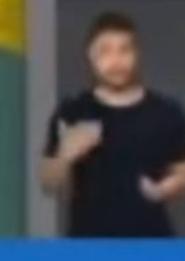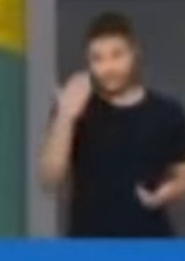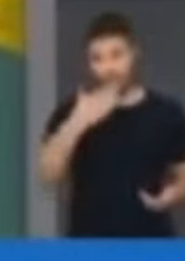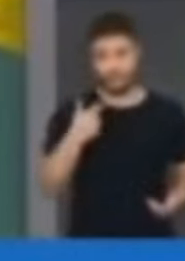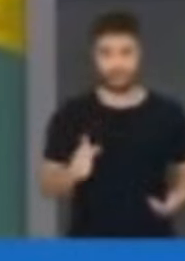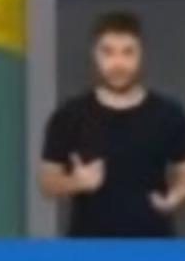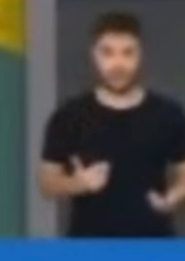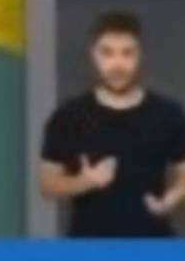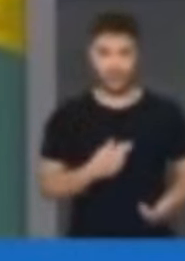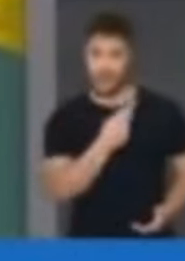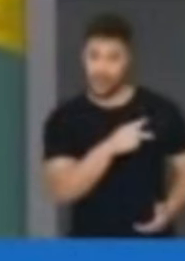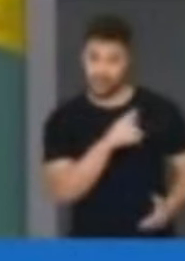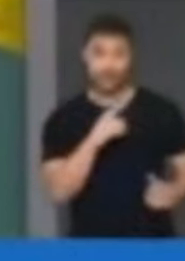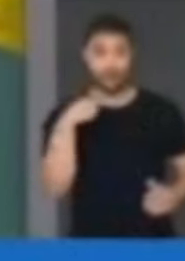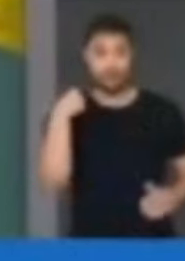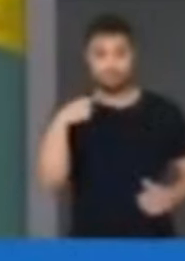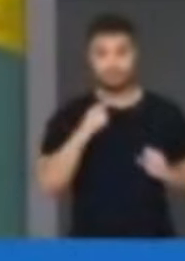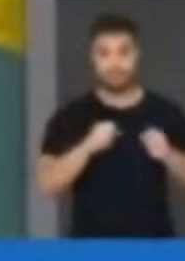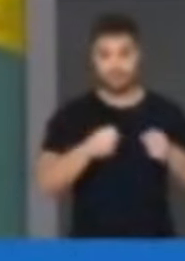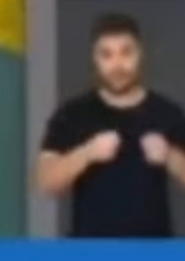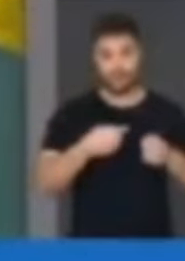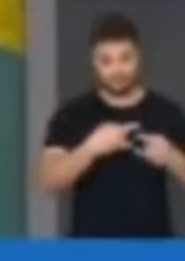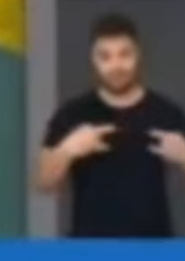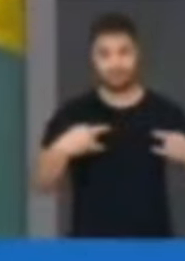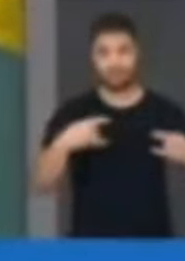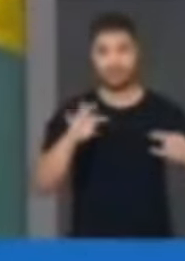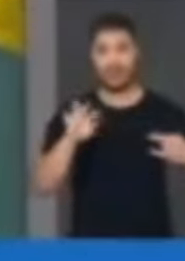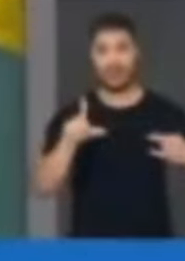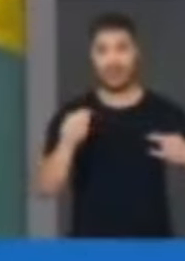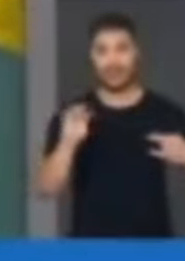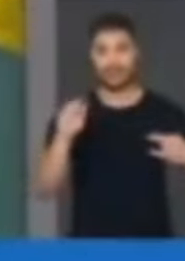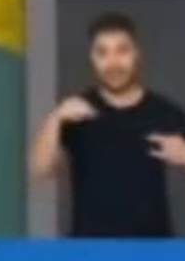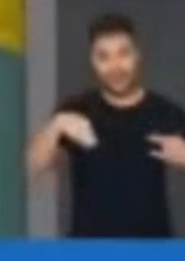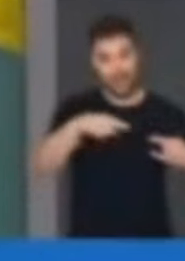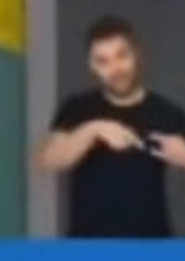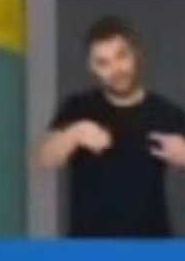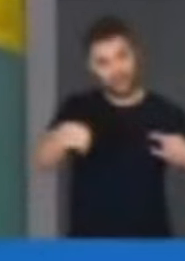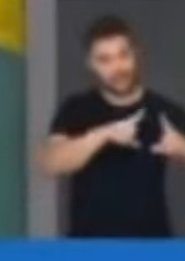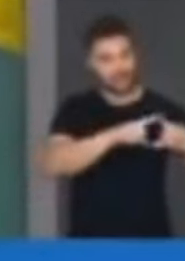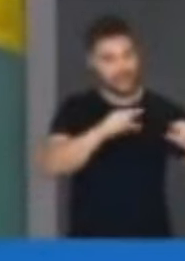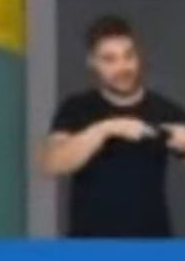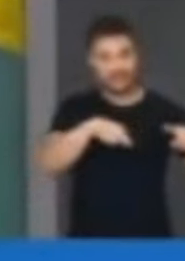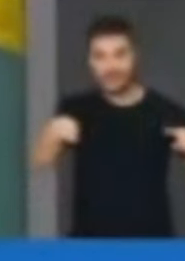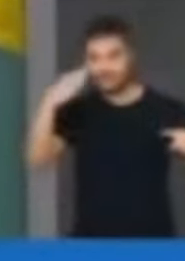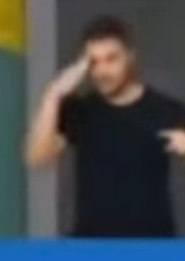A sua defesa anexou o bilhete da Latam do dia 31, onde ele viajou de Brasília para Curitiba.